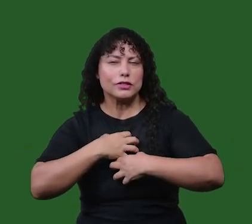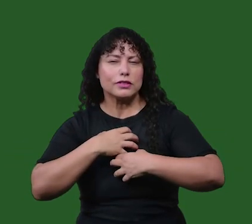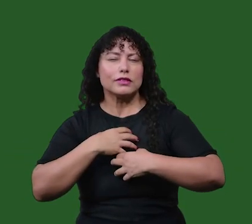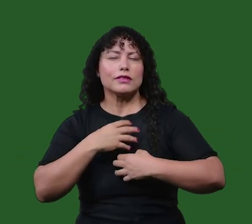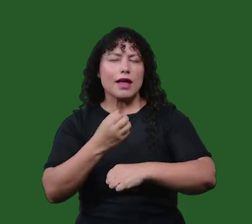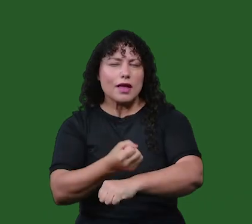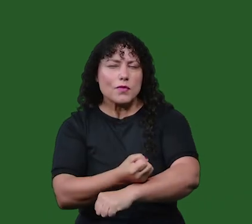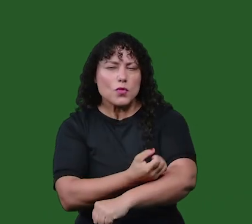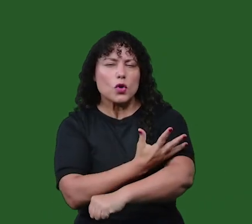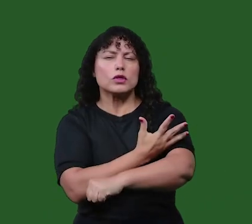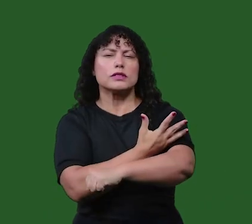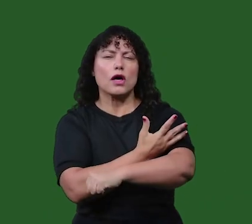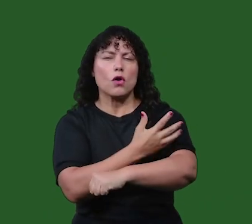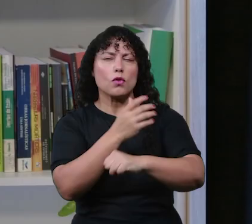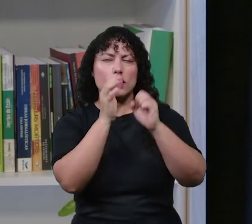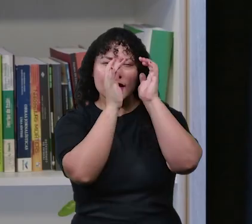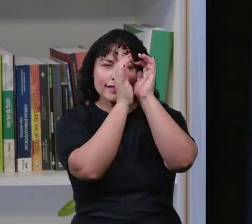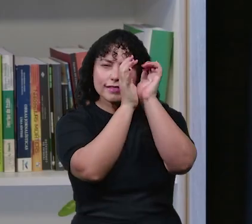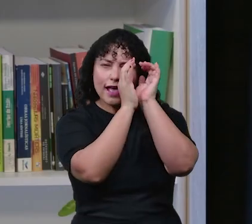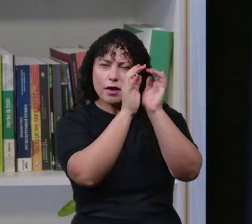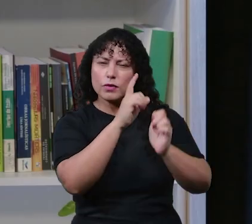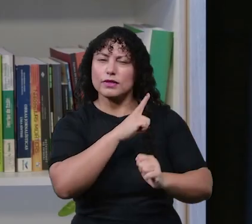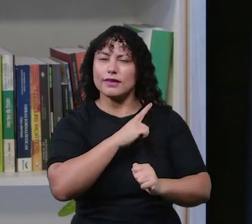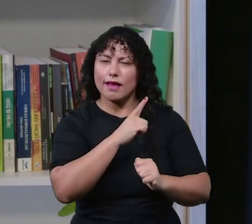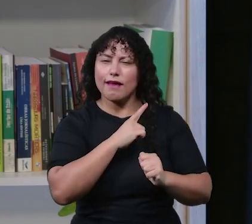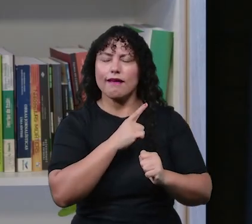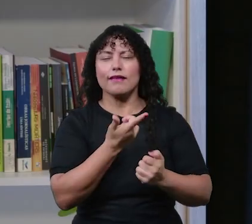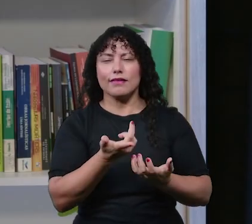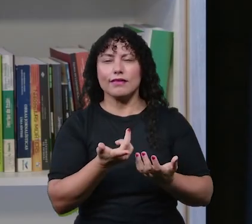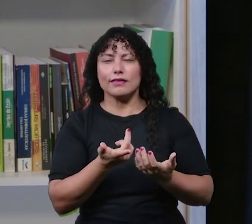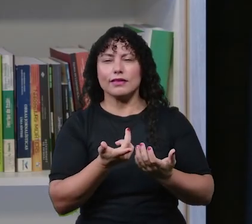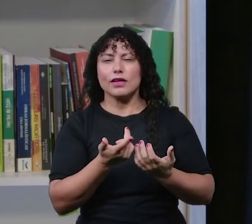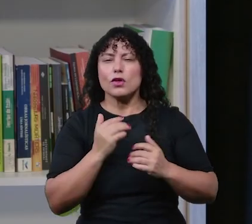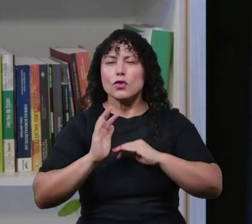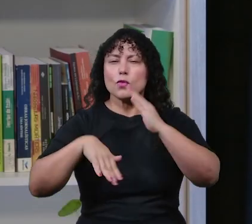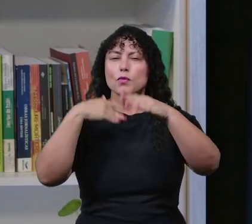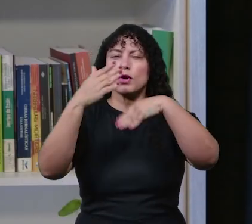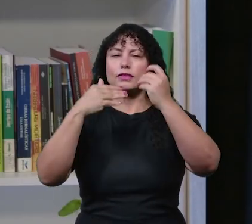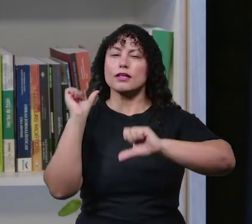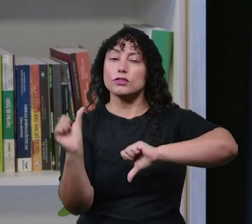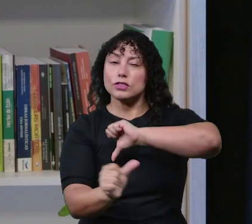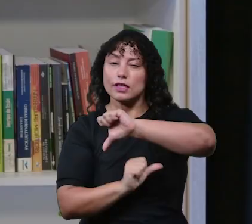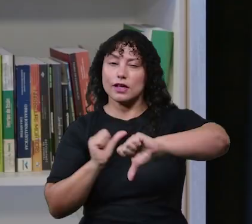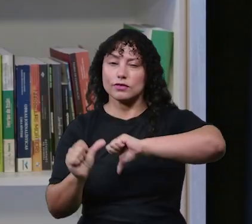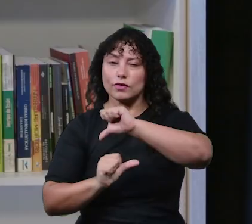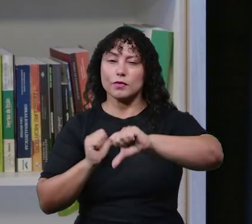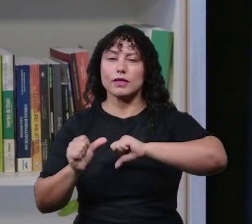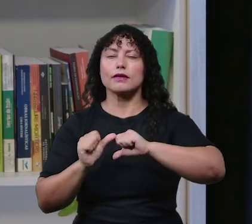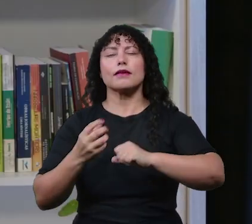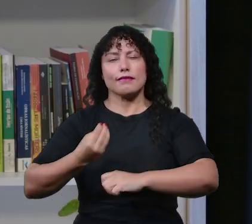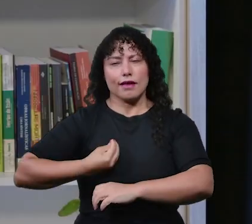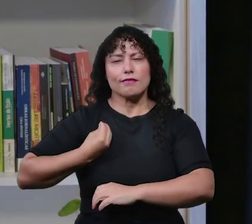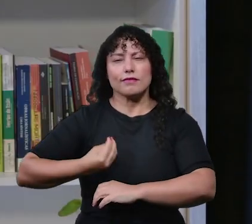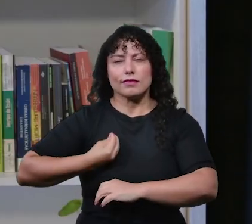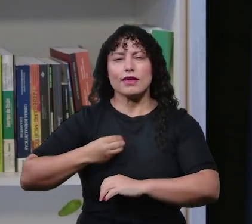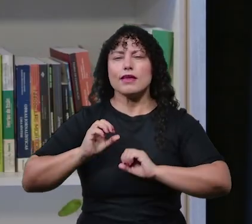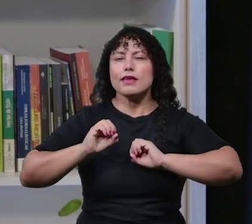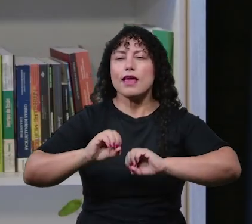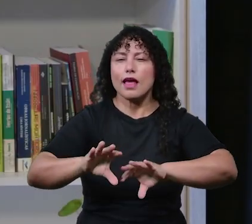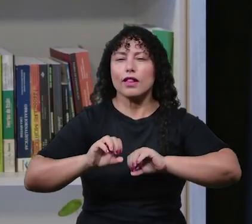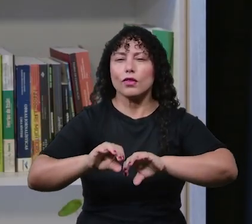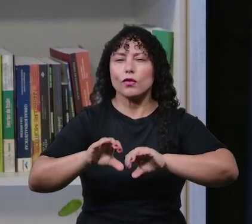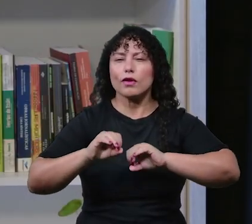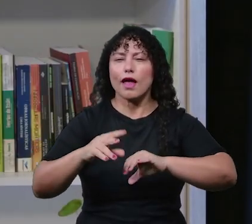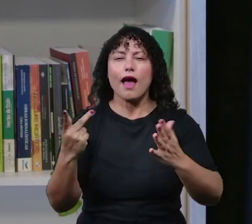sentido da emoção que esse cérebro tem, em função desse processo de transformação que ele está passando,